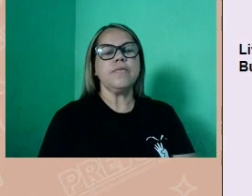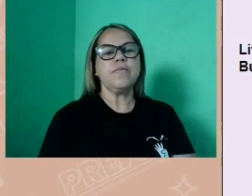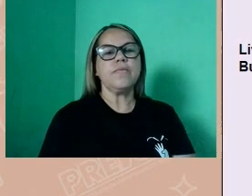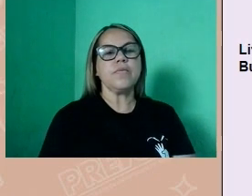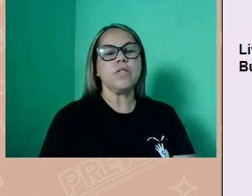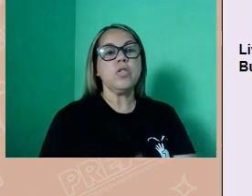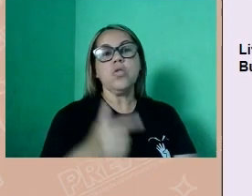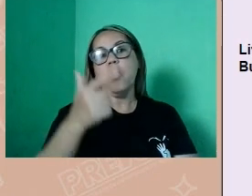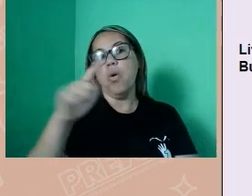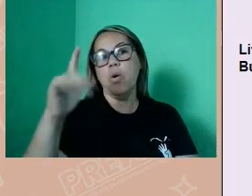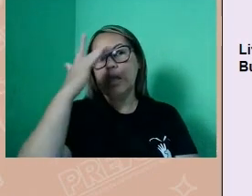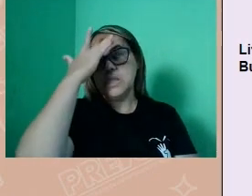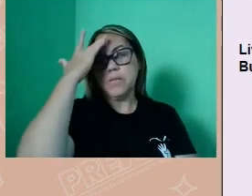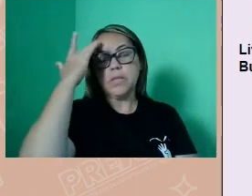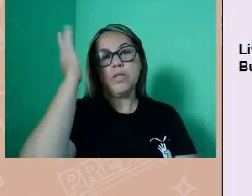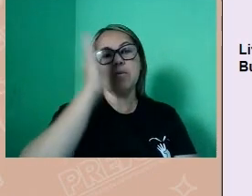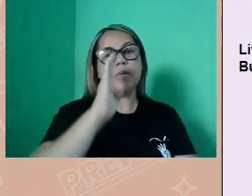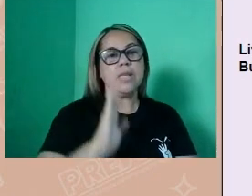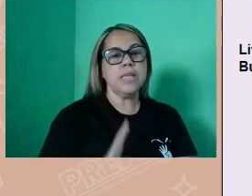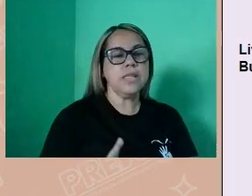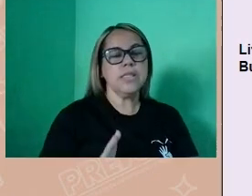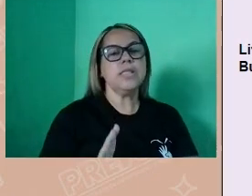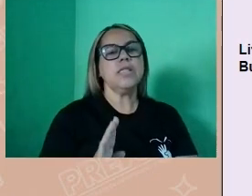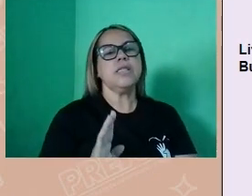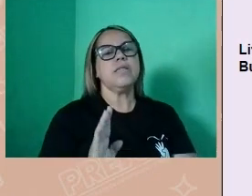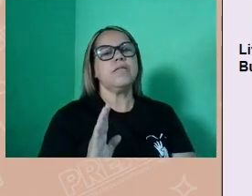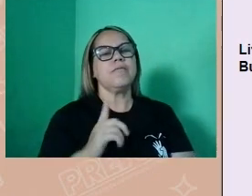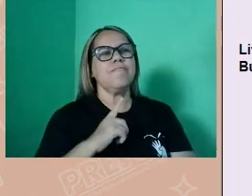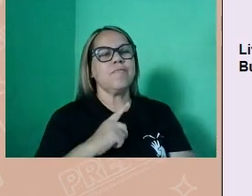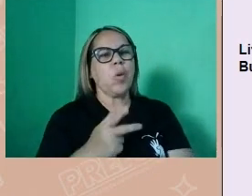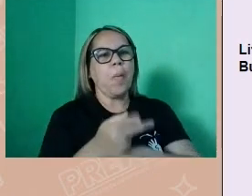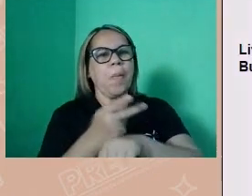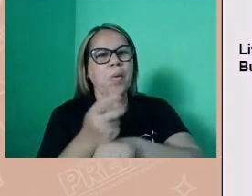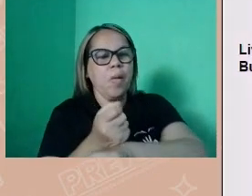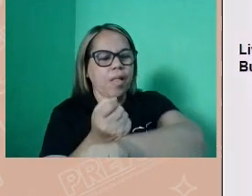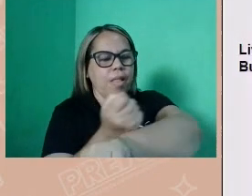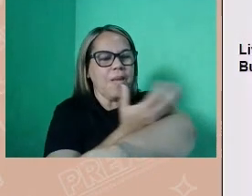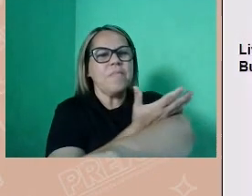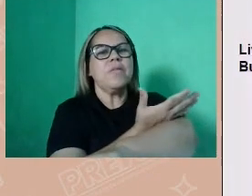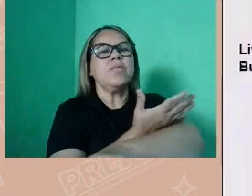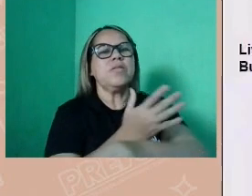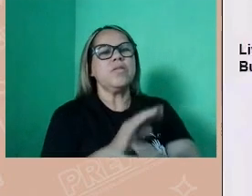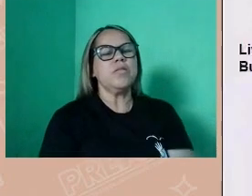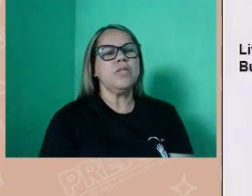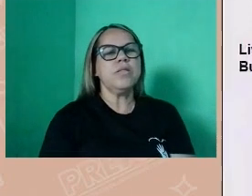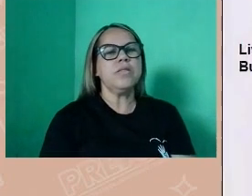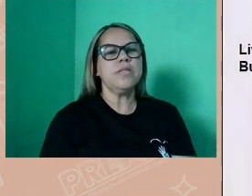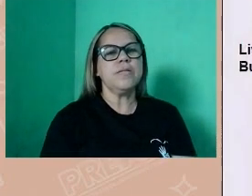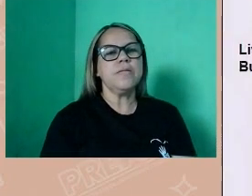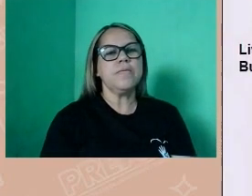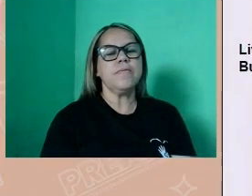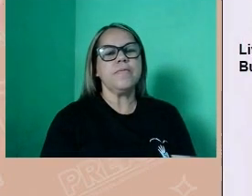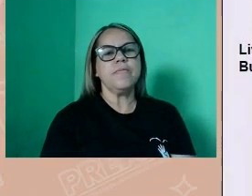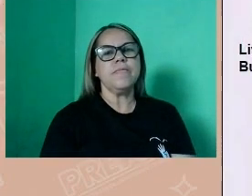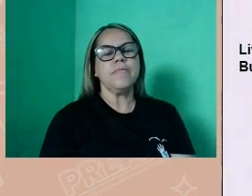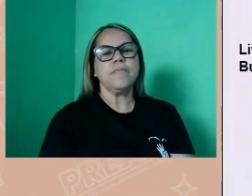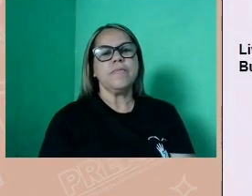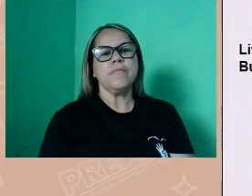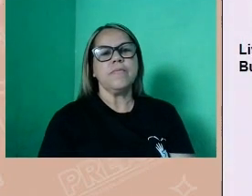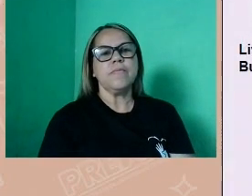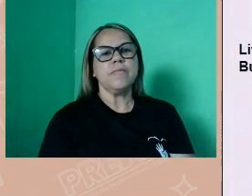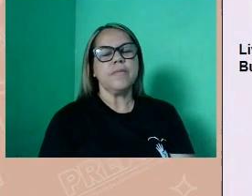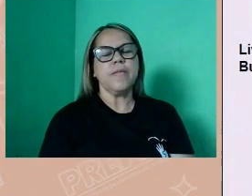brasileiros caçadores de emoções thrill-seeking risked their lives by traveling então